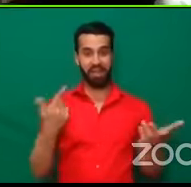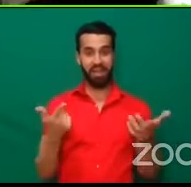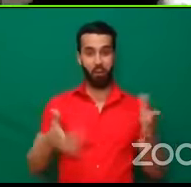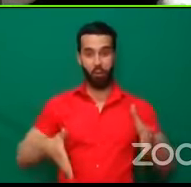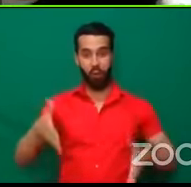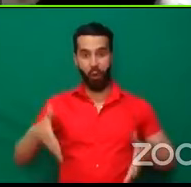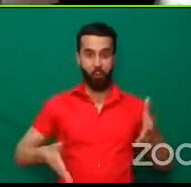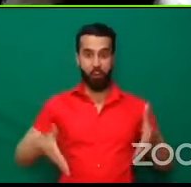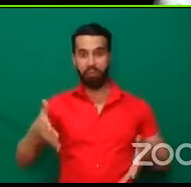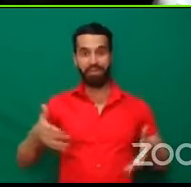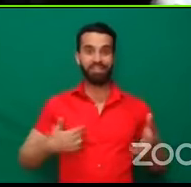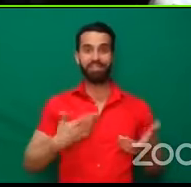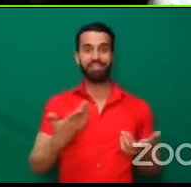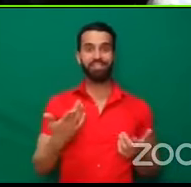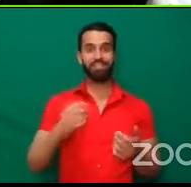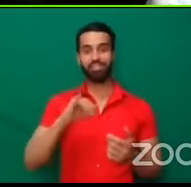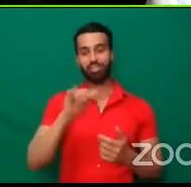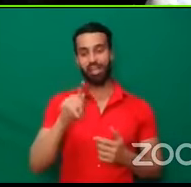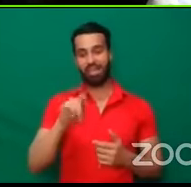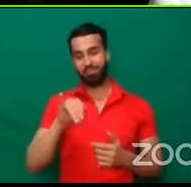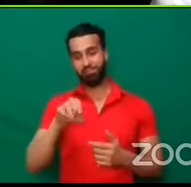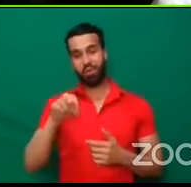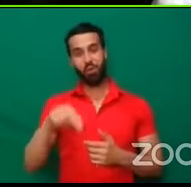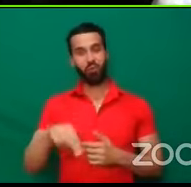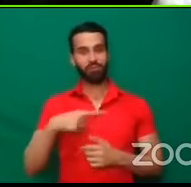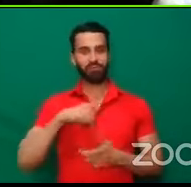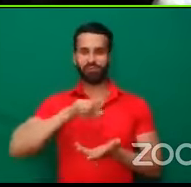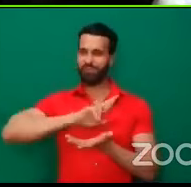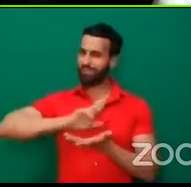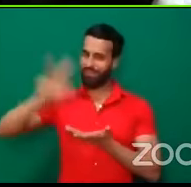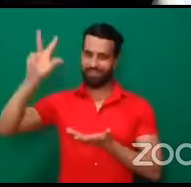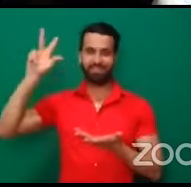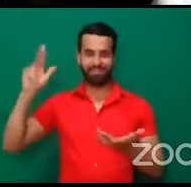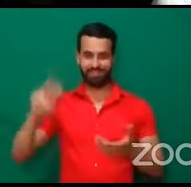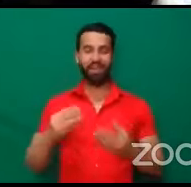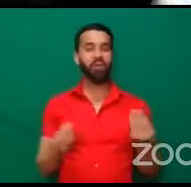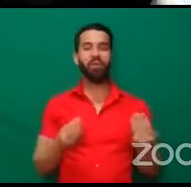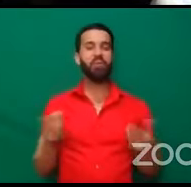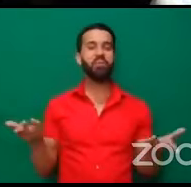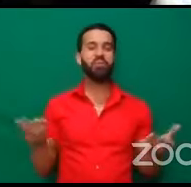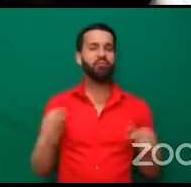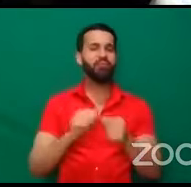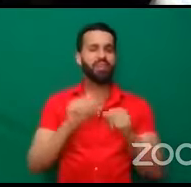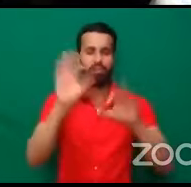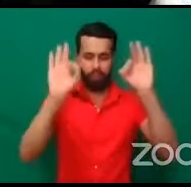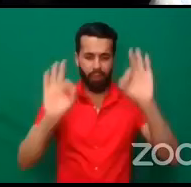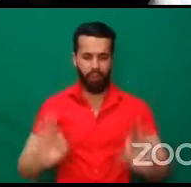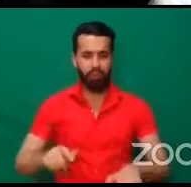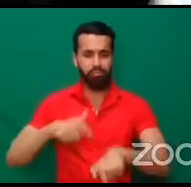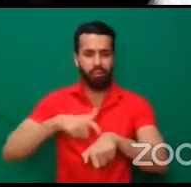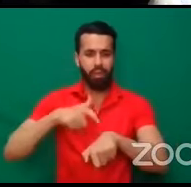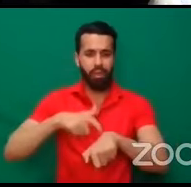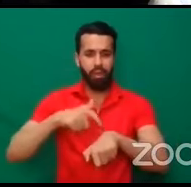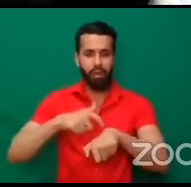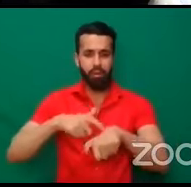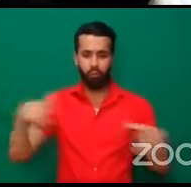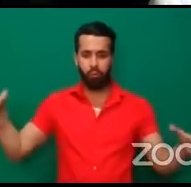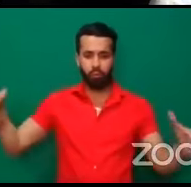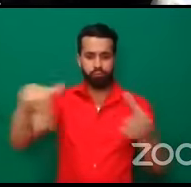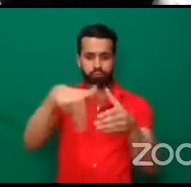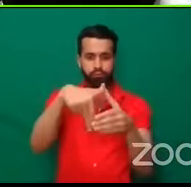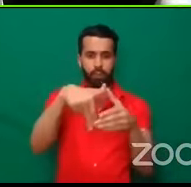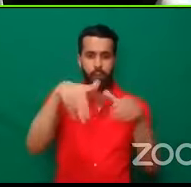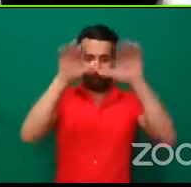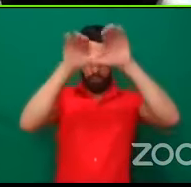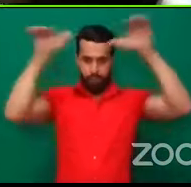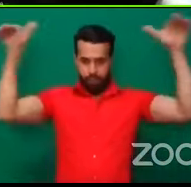como Meio é que Jaspion, o você Jaspion aguentou é uma grande. aquilo. Como é que você Jaspion fez é uma grande. aquilo? Quanto tempo você ficou lá dentro da máquina de café?